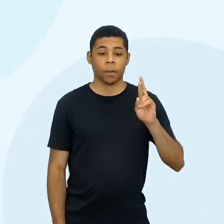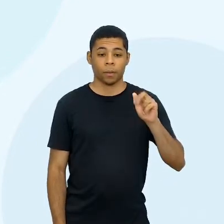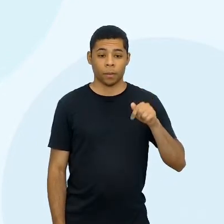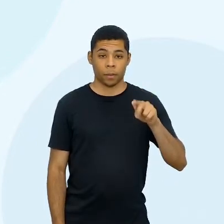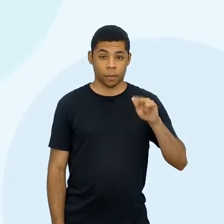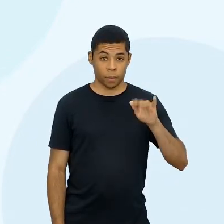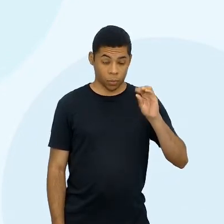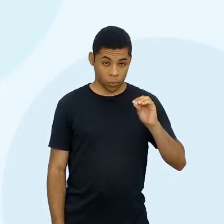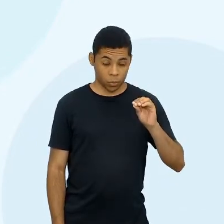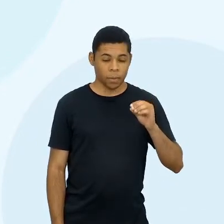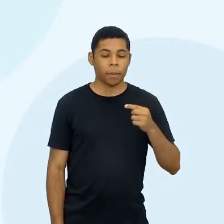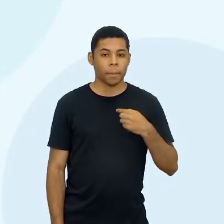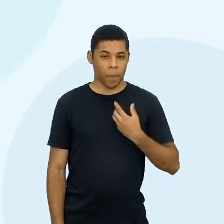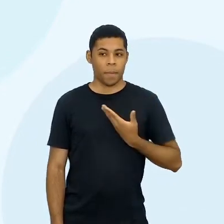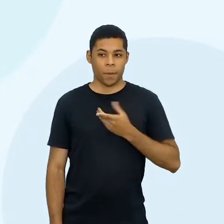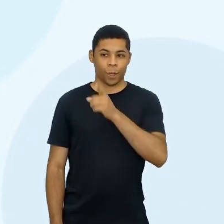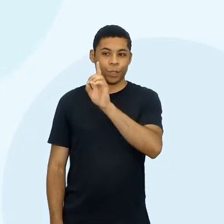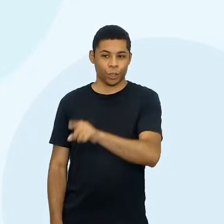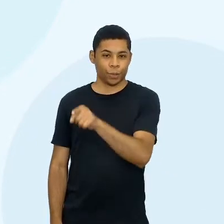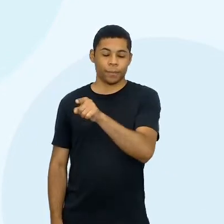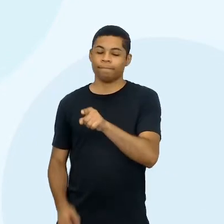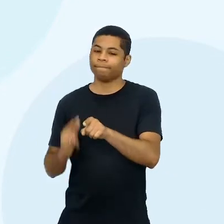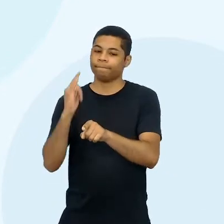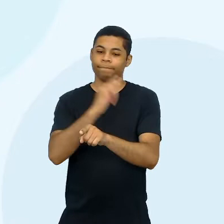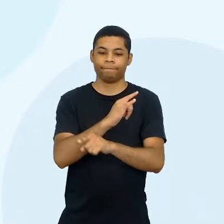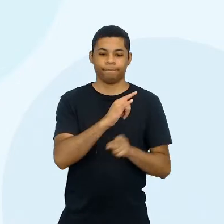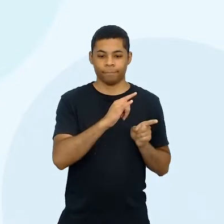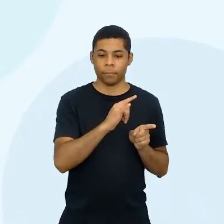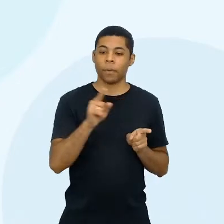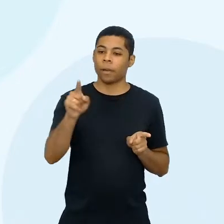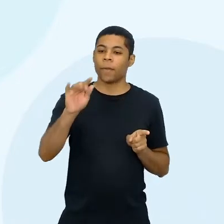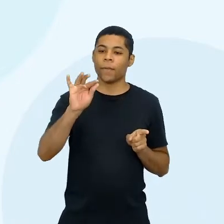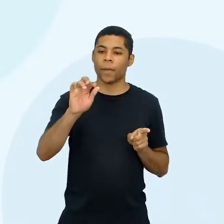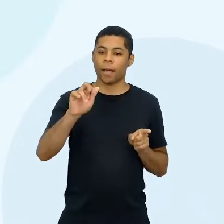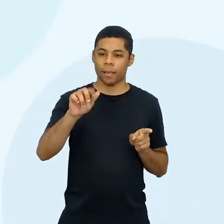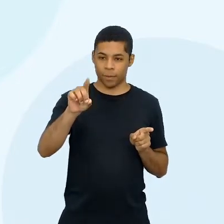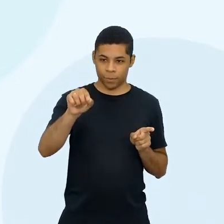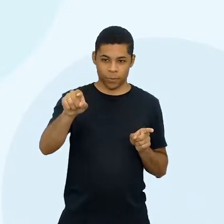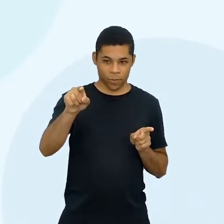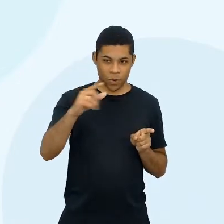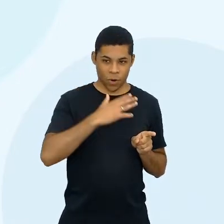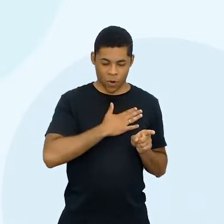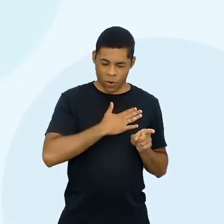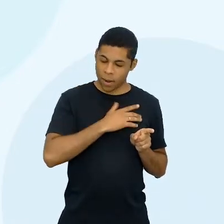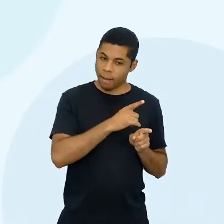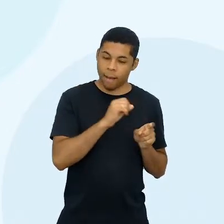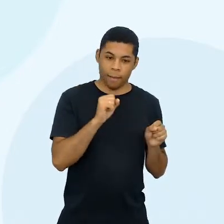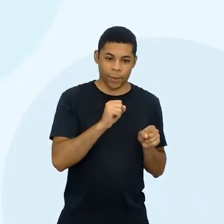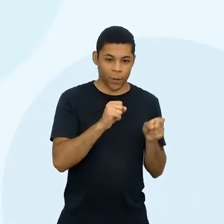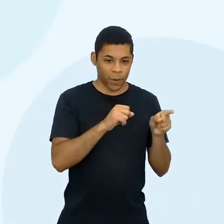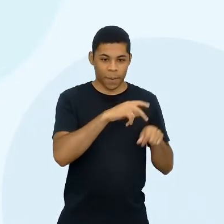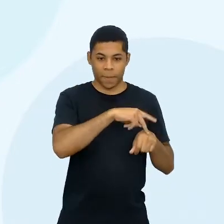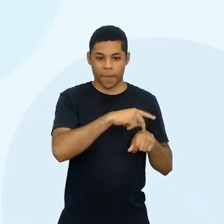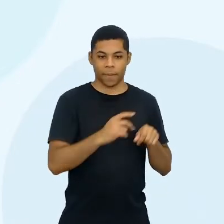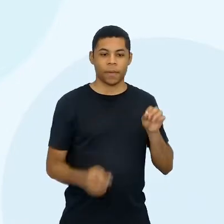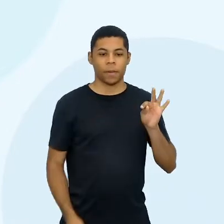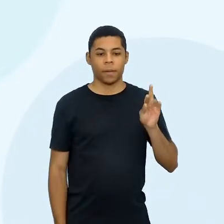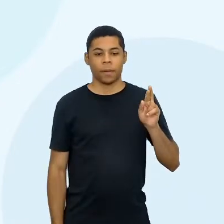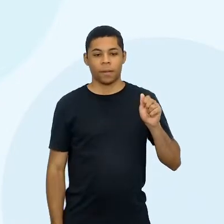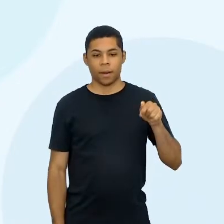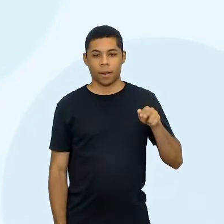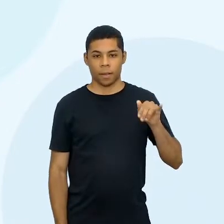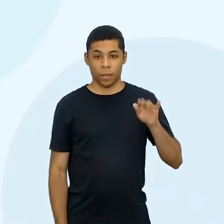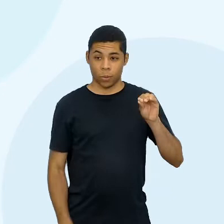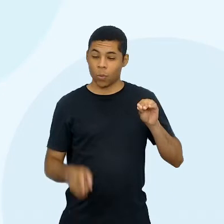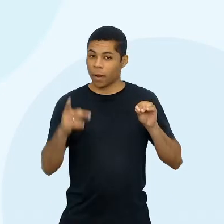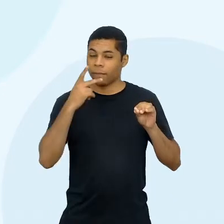do meu amigo diretor aqui, entendeu? O querido Fernando Peregrino, ele deve adorar essa rocha, deve ter na casa dele um monte